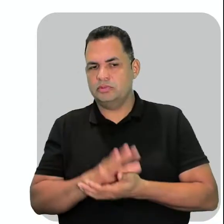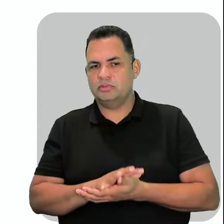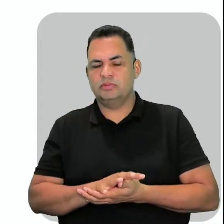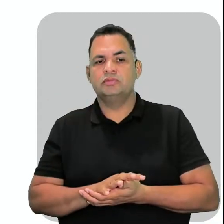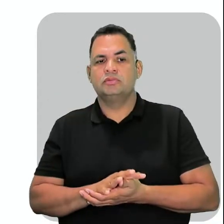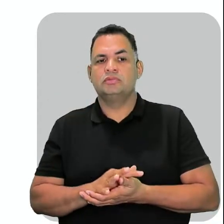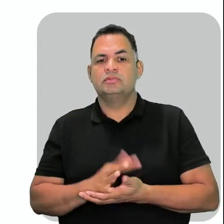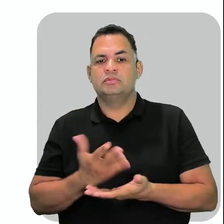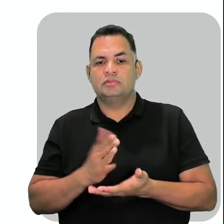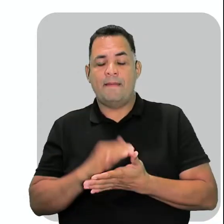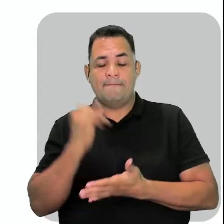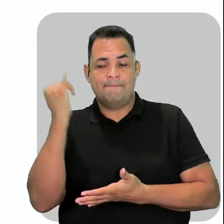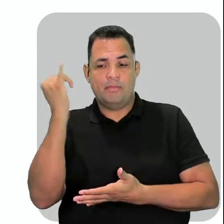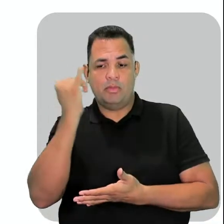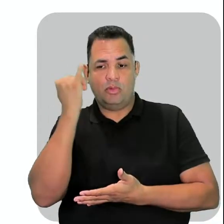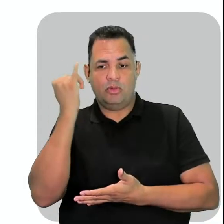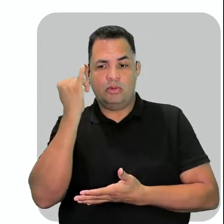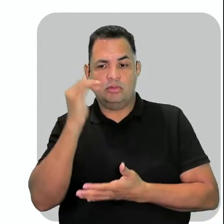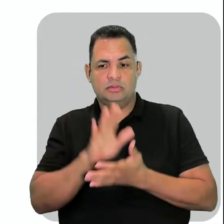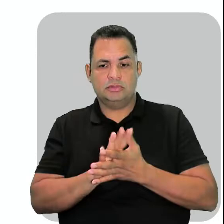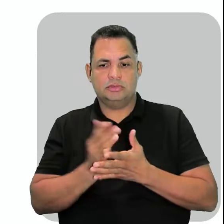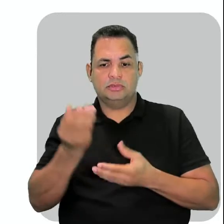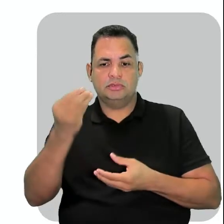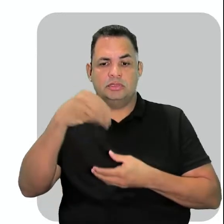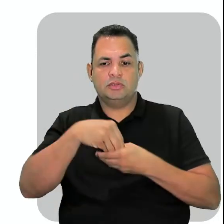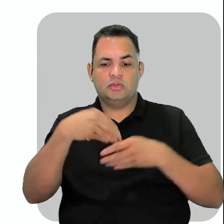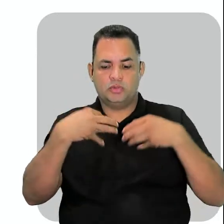função muito importante no nosso